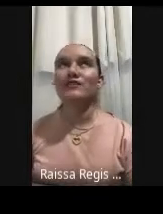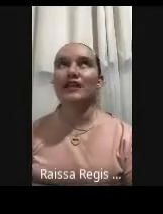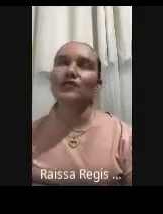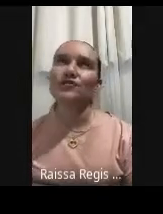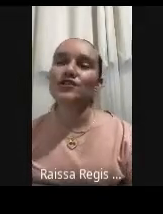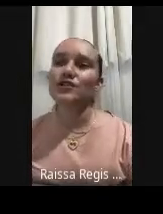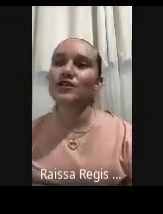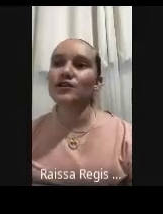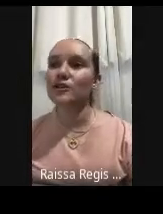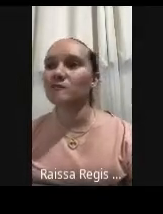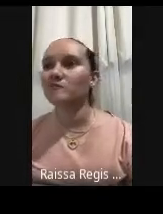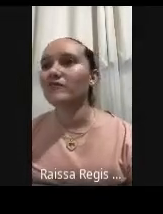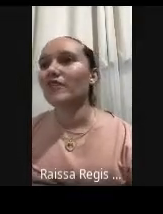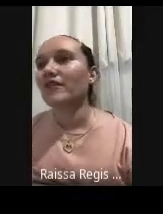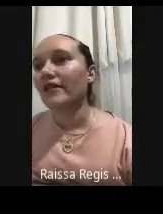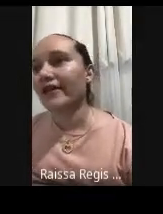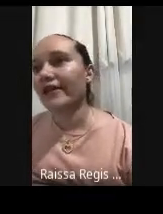o sinal de.